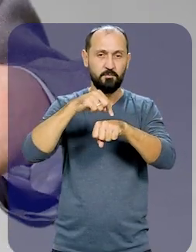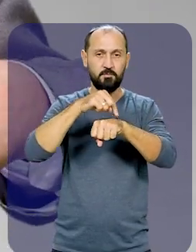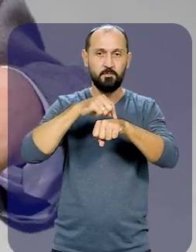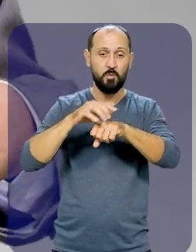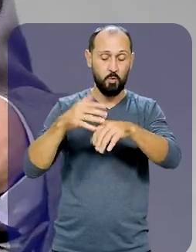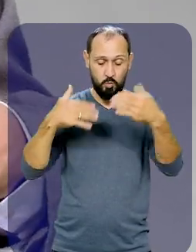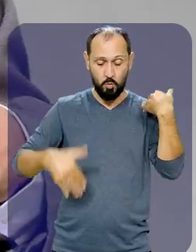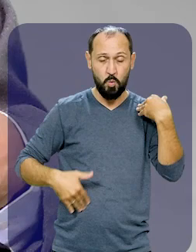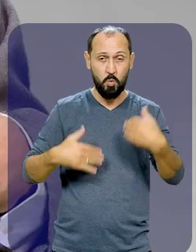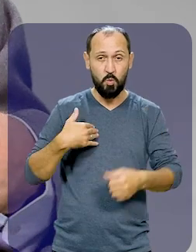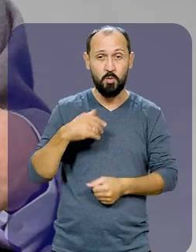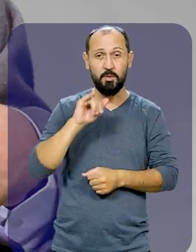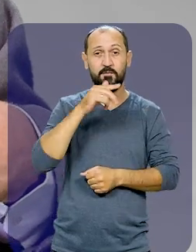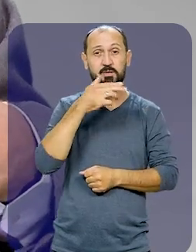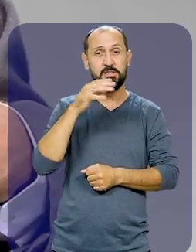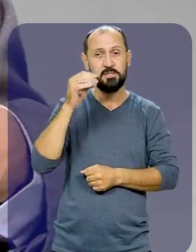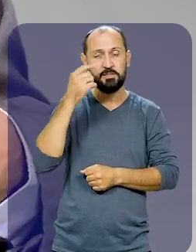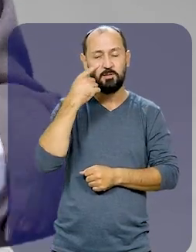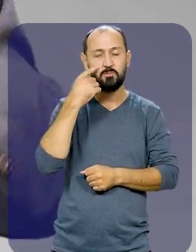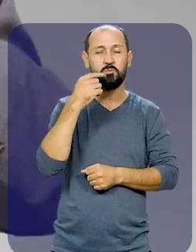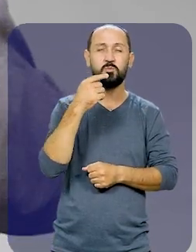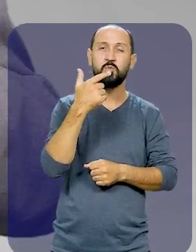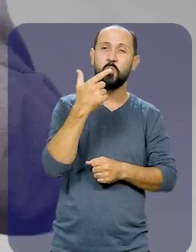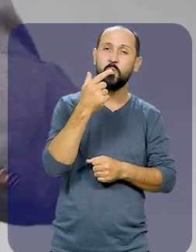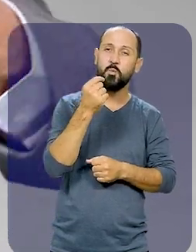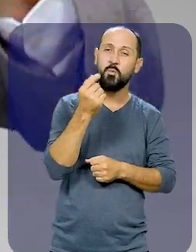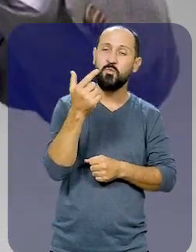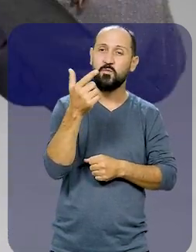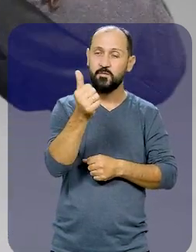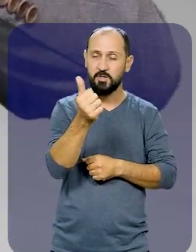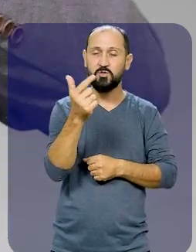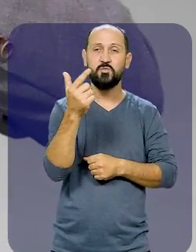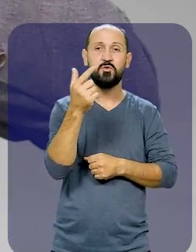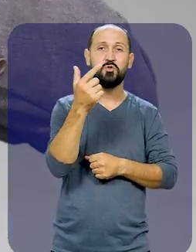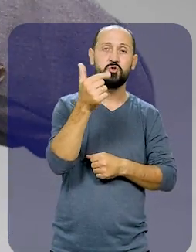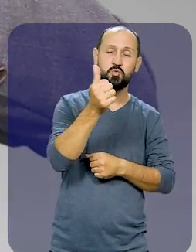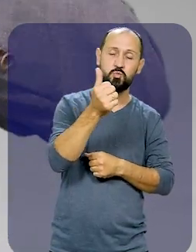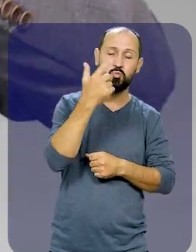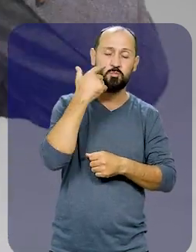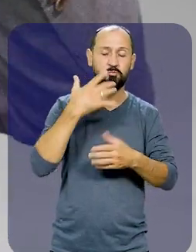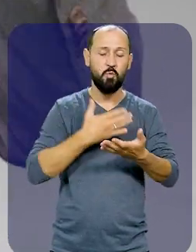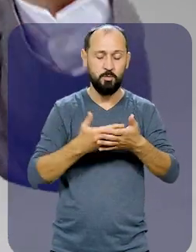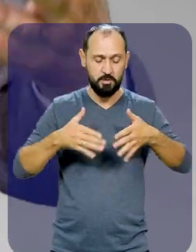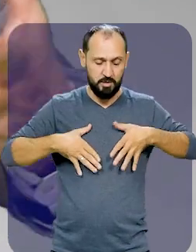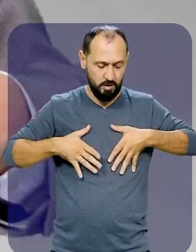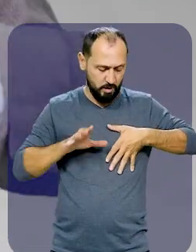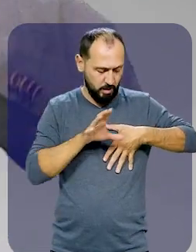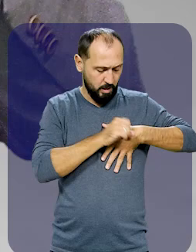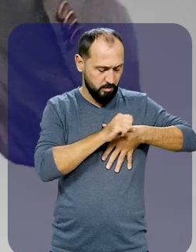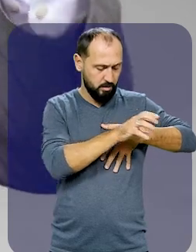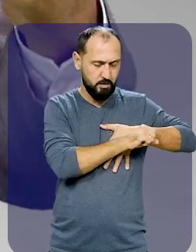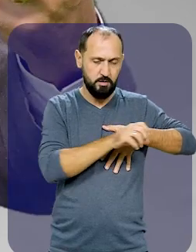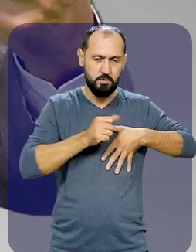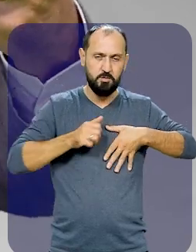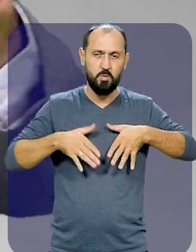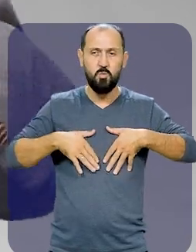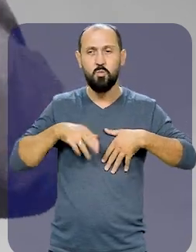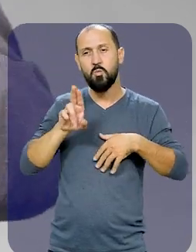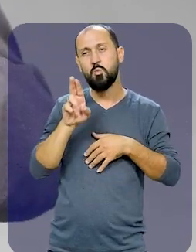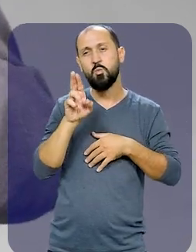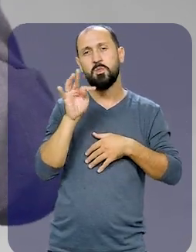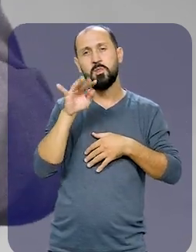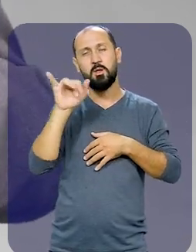corpo todo. Em 2020 e 2021, casos graves, inflamavam os pulmões, muita gente em UTI,